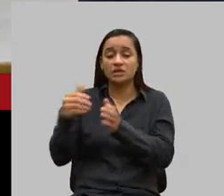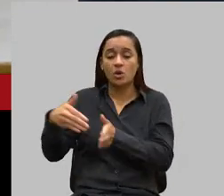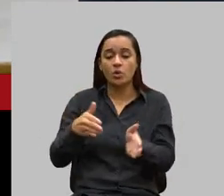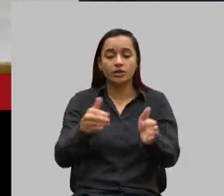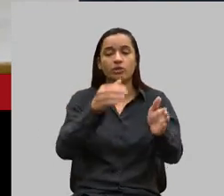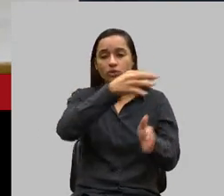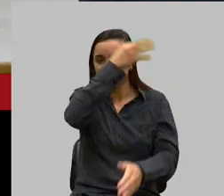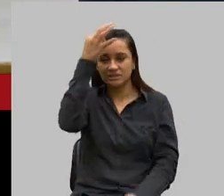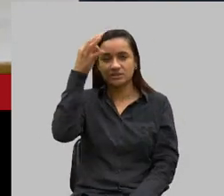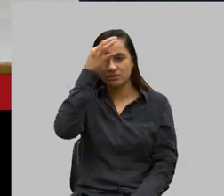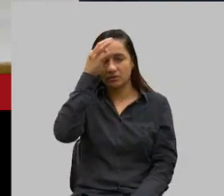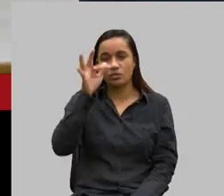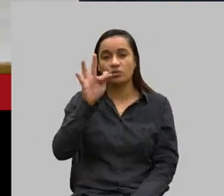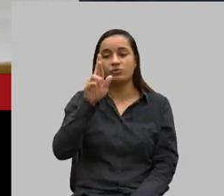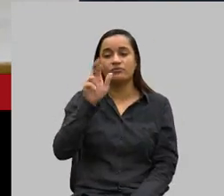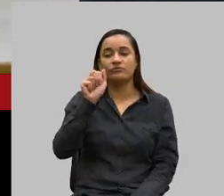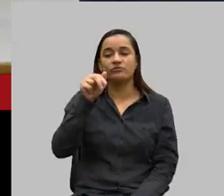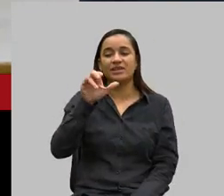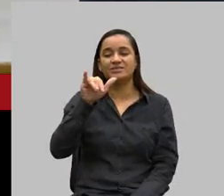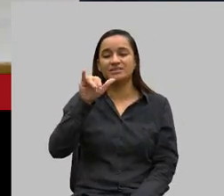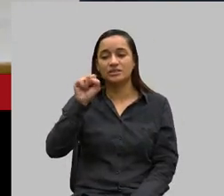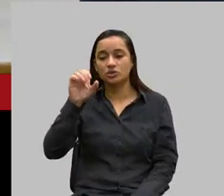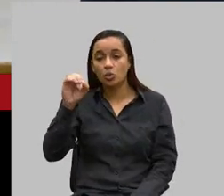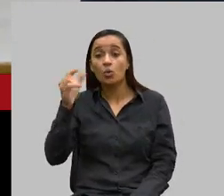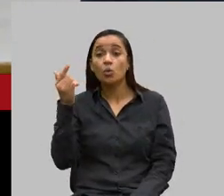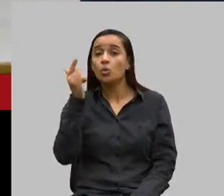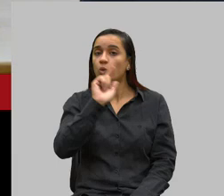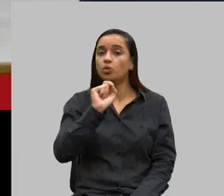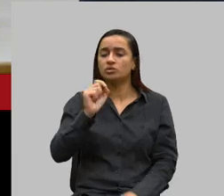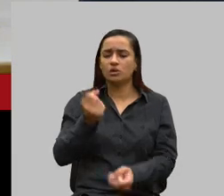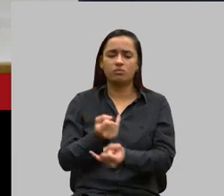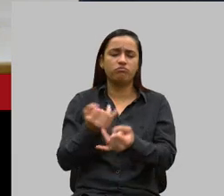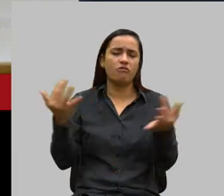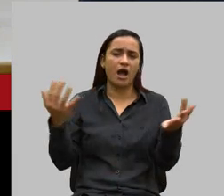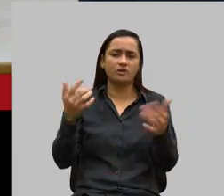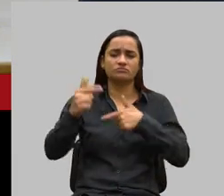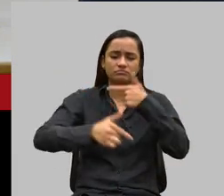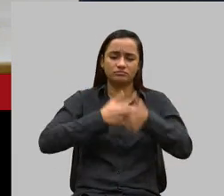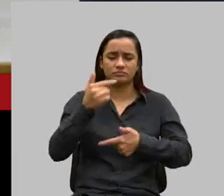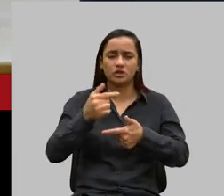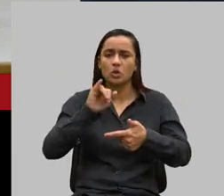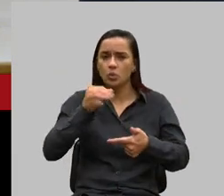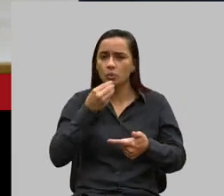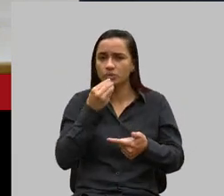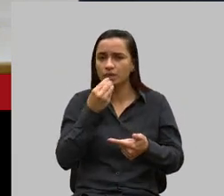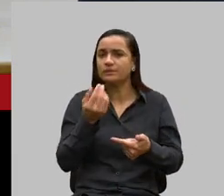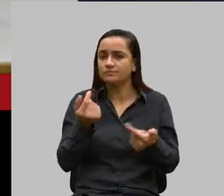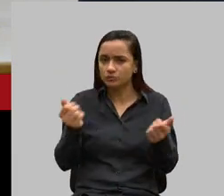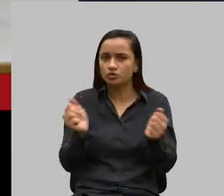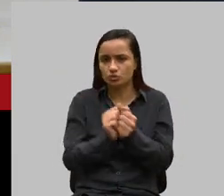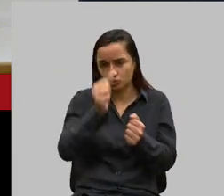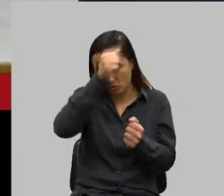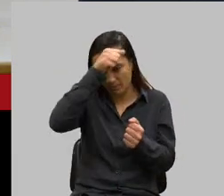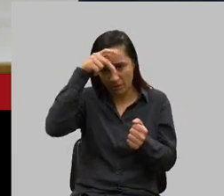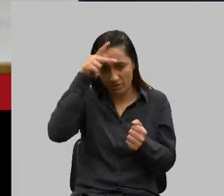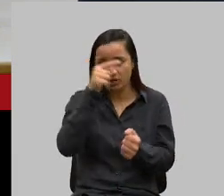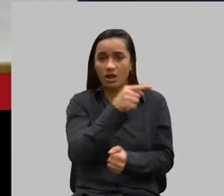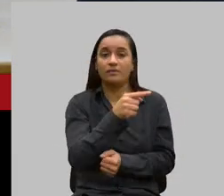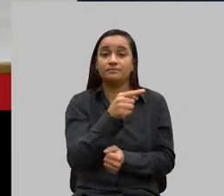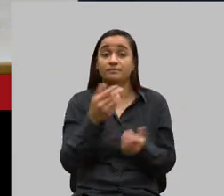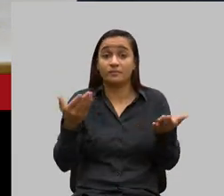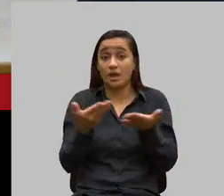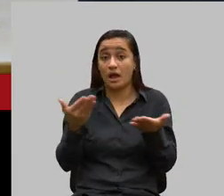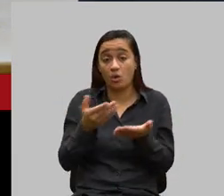milhares de empregos do mesmo jeito que o projeto Jaíba do lado direito funciona e agora o governador Romeu